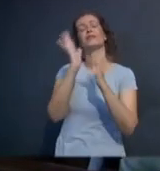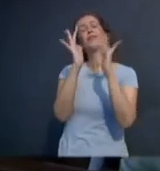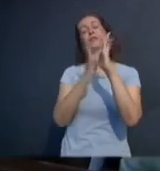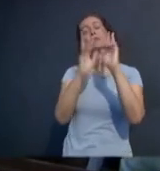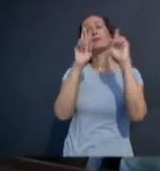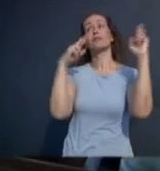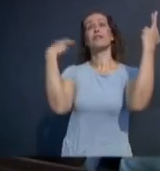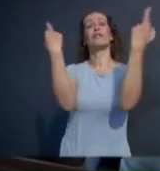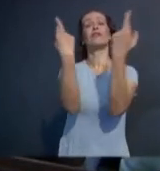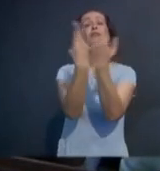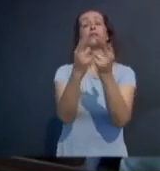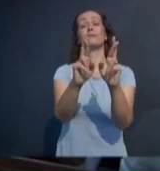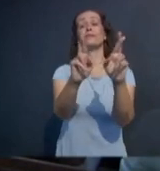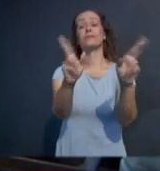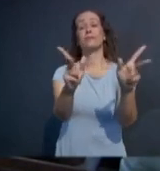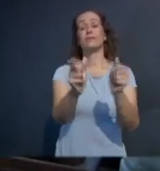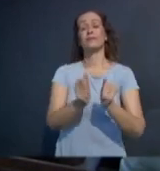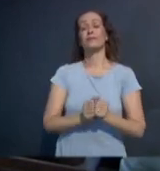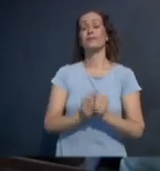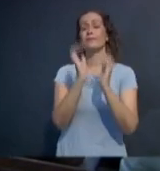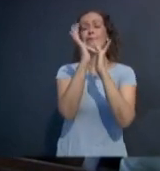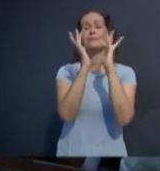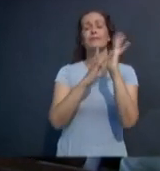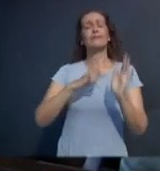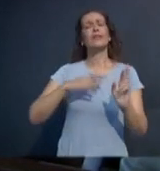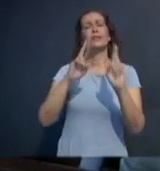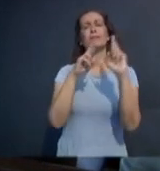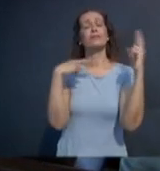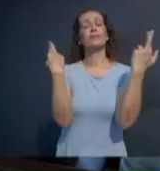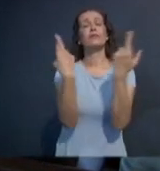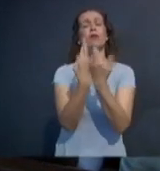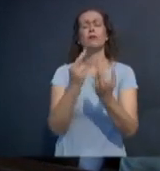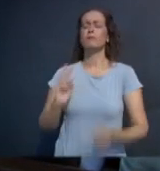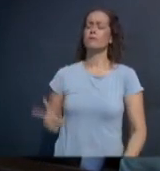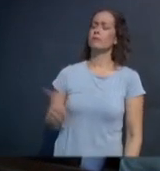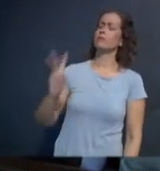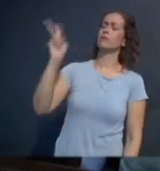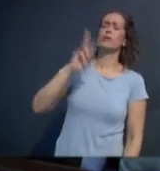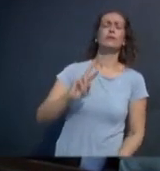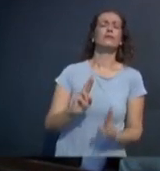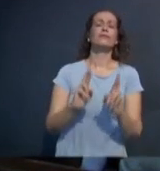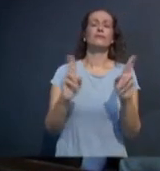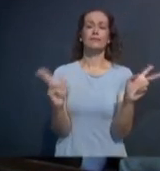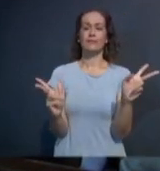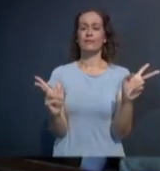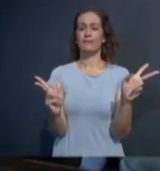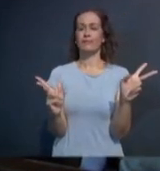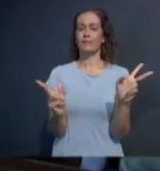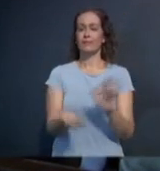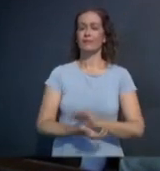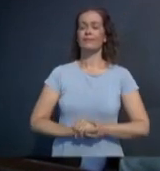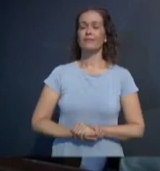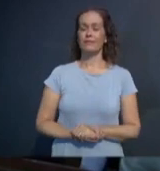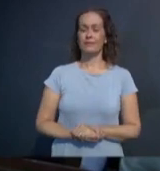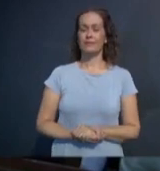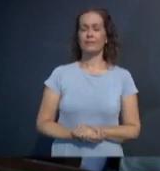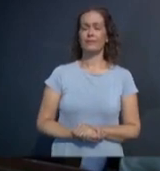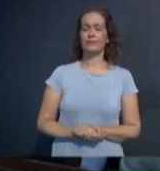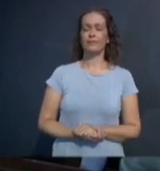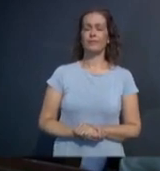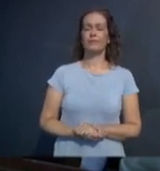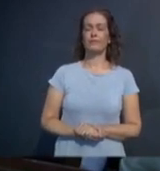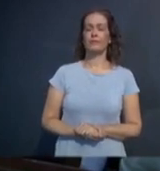diferente, o reino dele tão diferente, com valores tão diferentes. E quando a